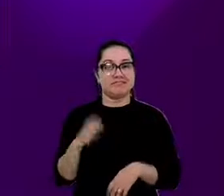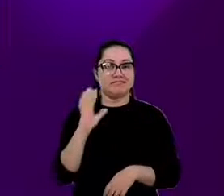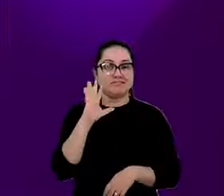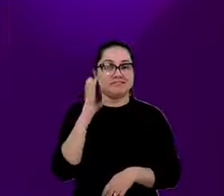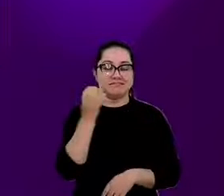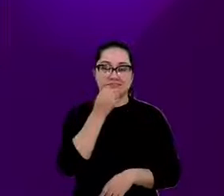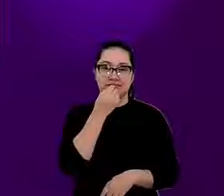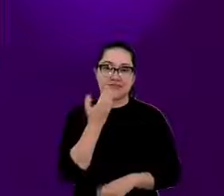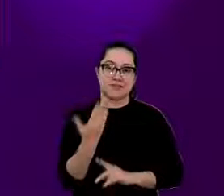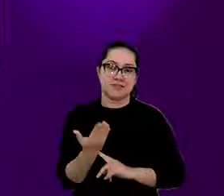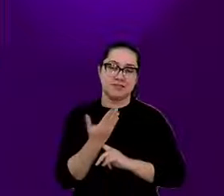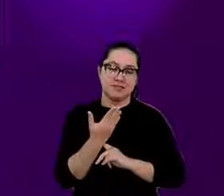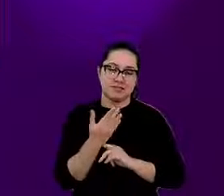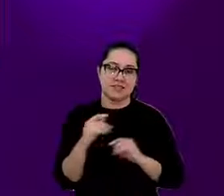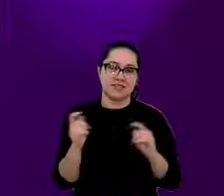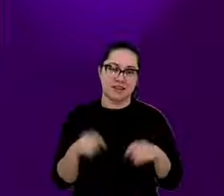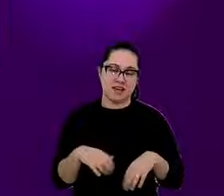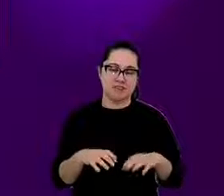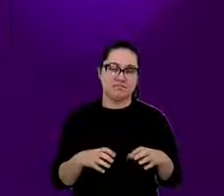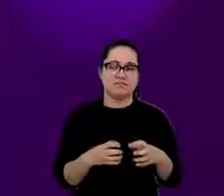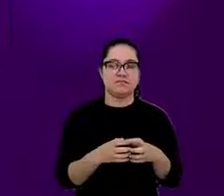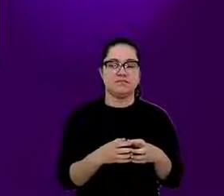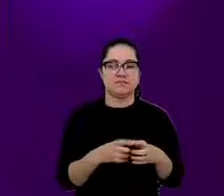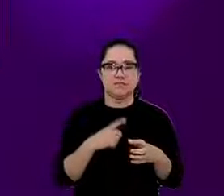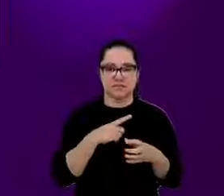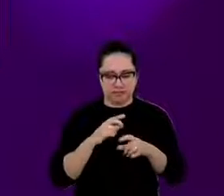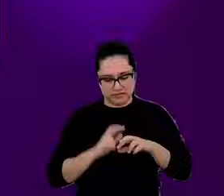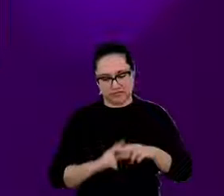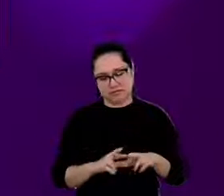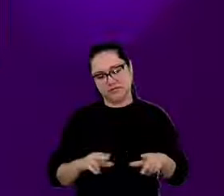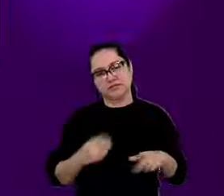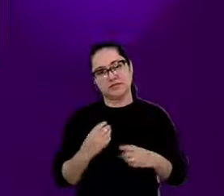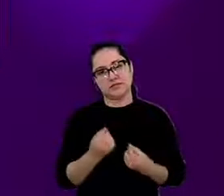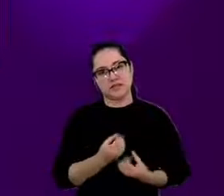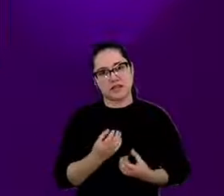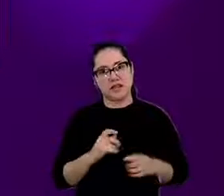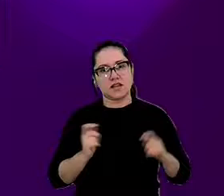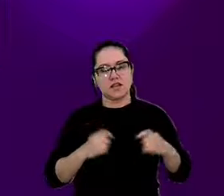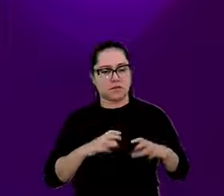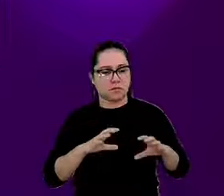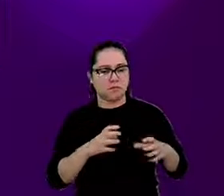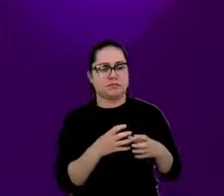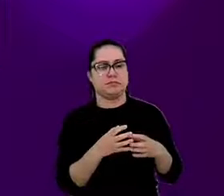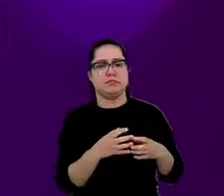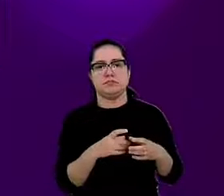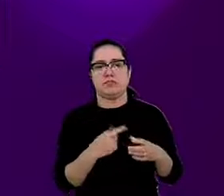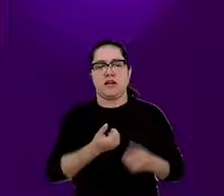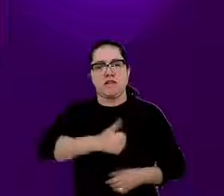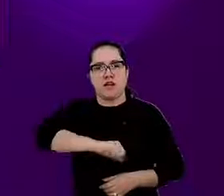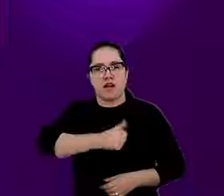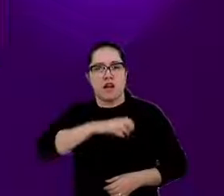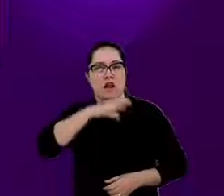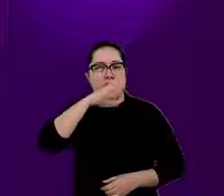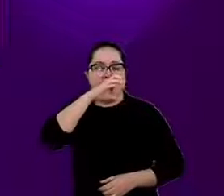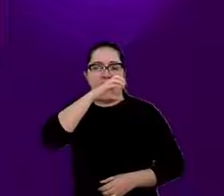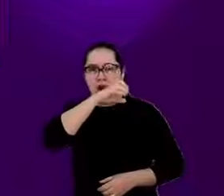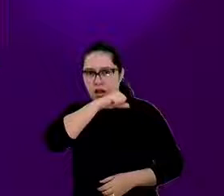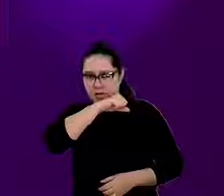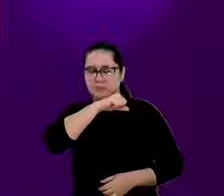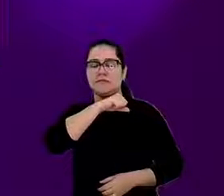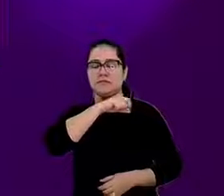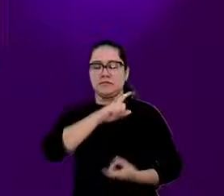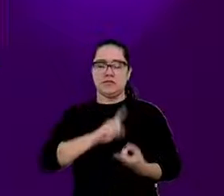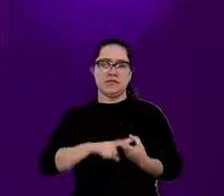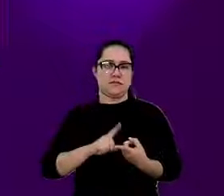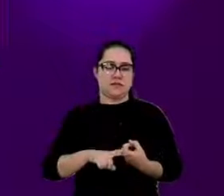gente consegue agrupar uma infinidade de dados avaliados em um período de tempo muito mais curto do que a gente conseguiria